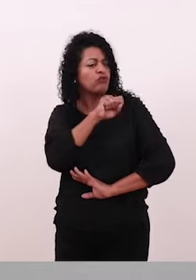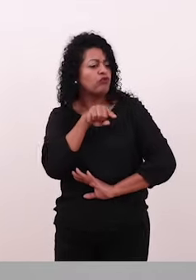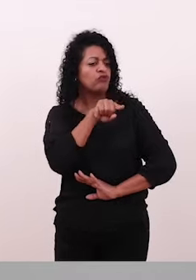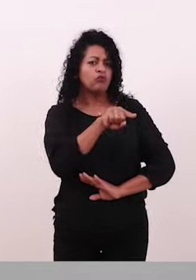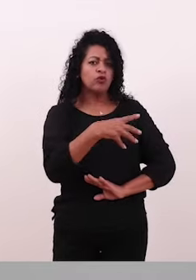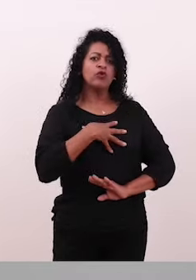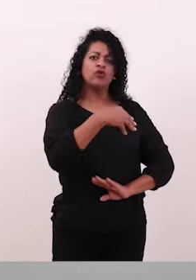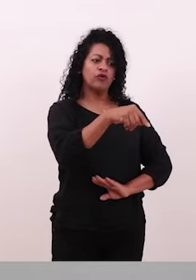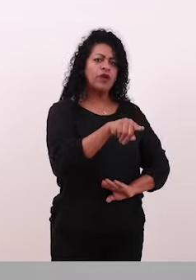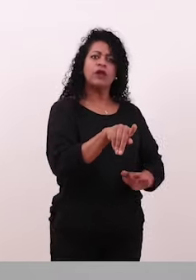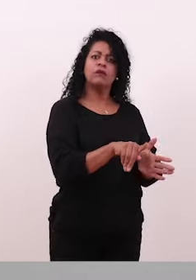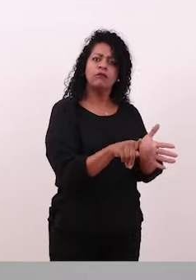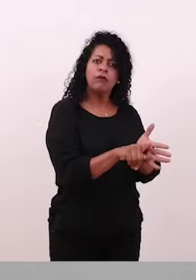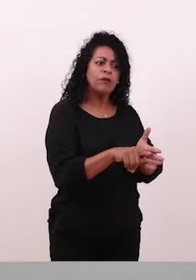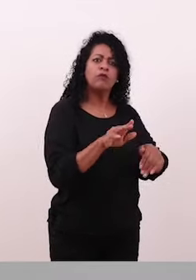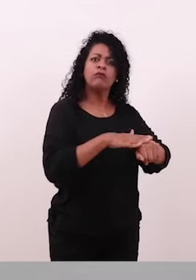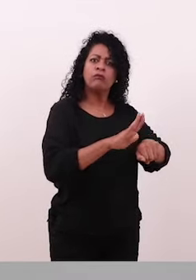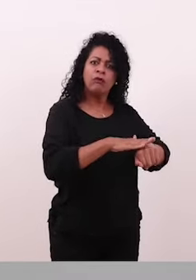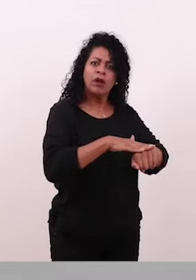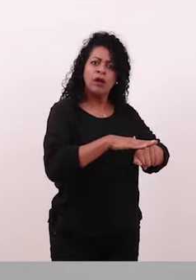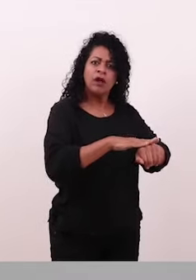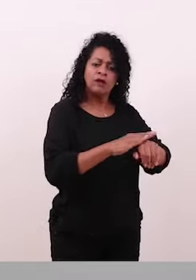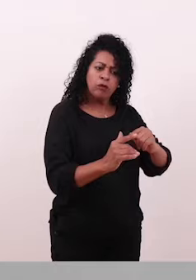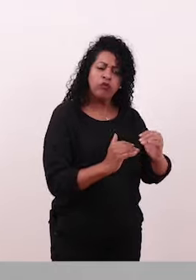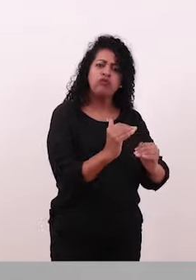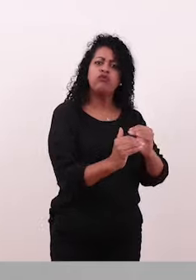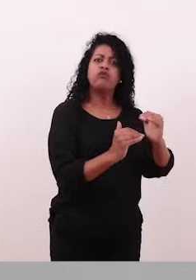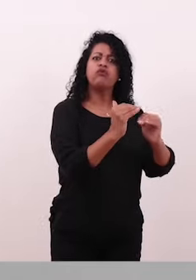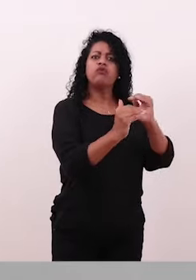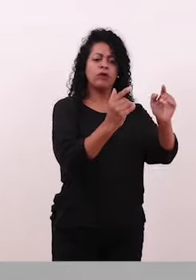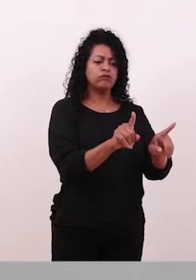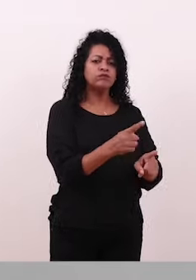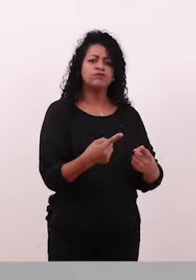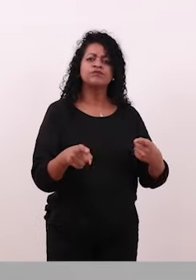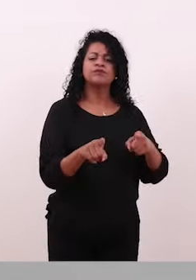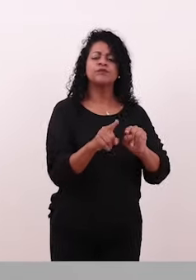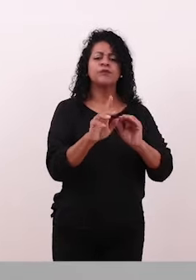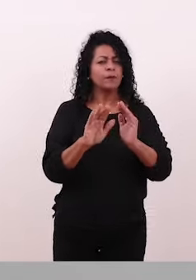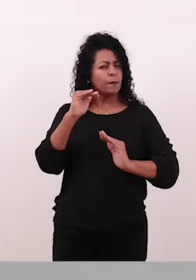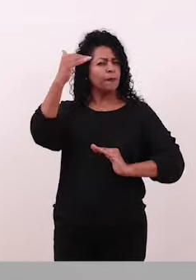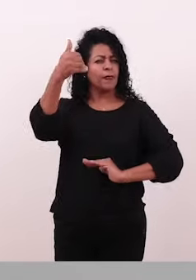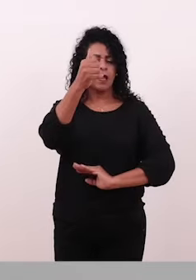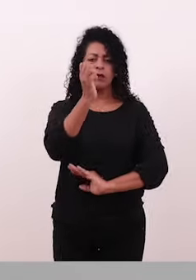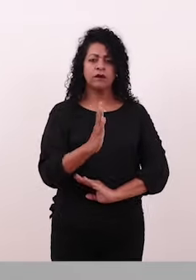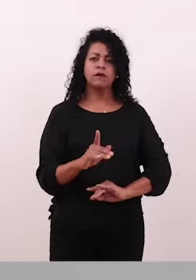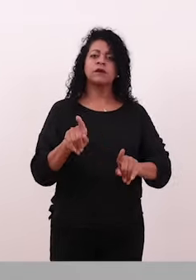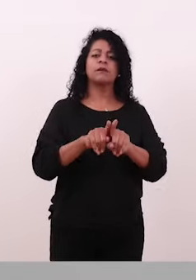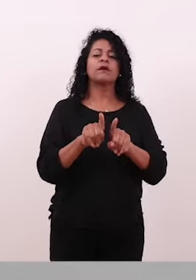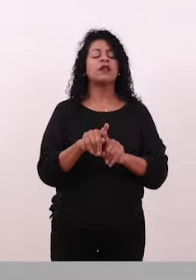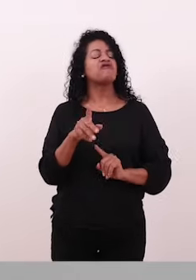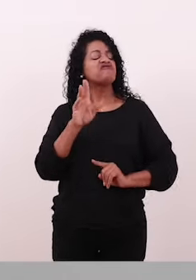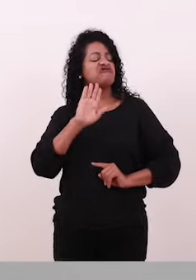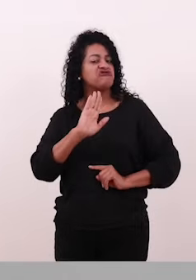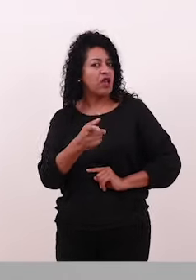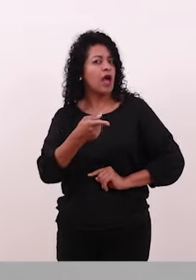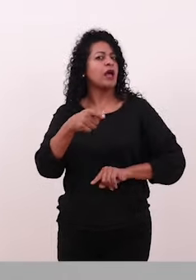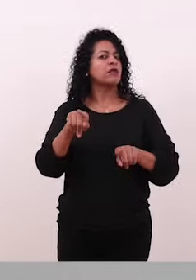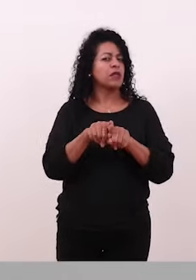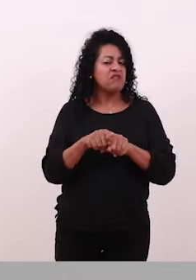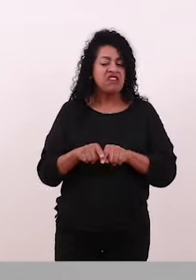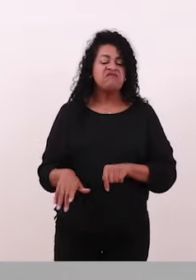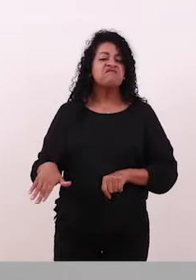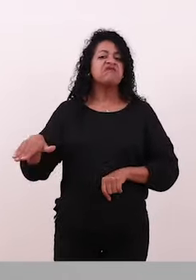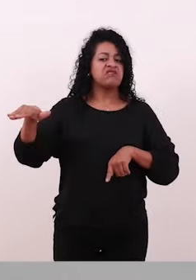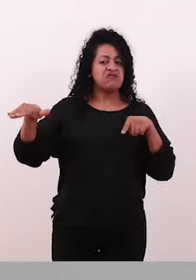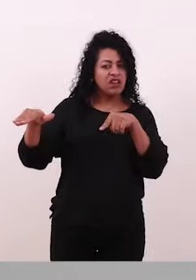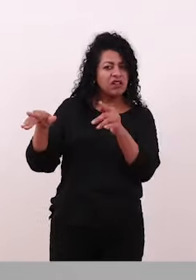música, aprendendo música, com possibilidade de fazer carreira, de ir para fora do Brasil, como eu vi em muitos casos de crianças saindo da periferia